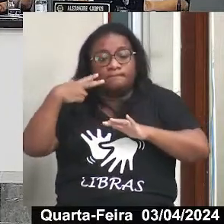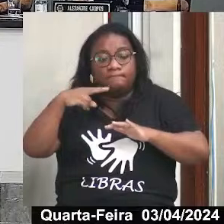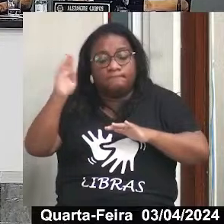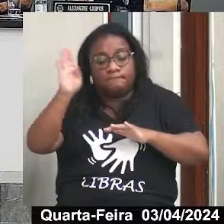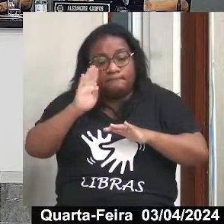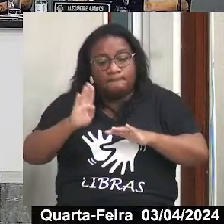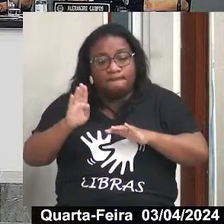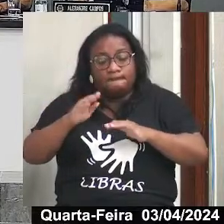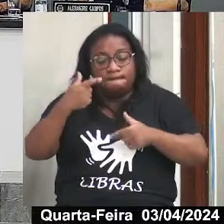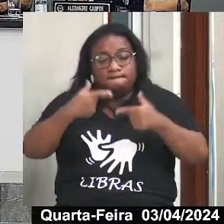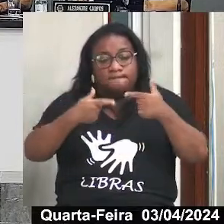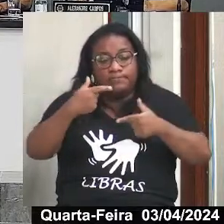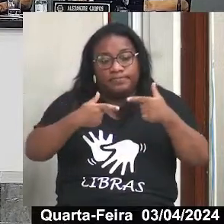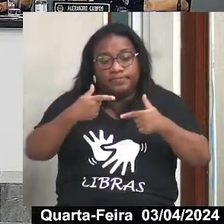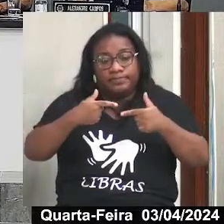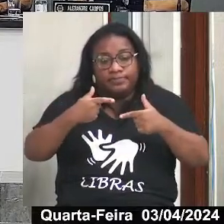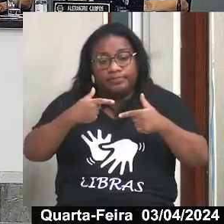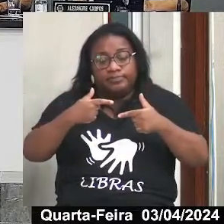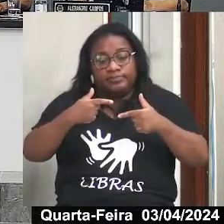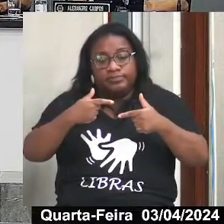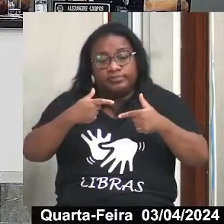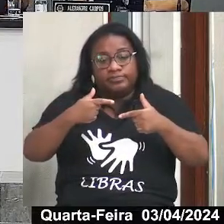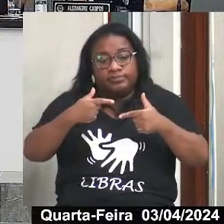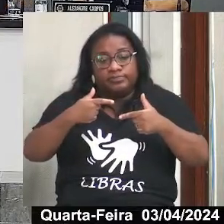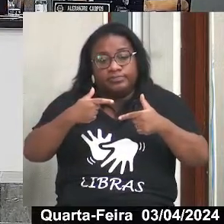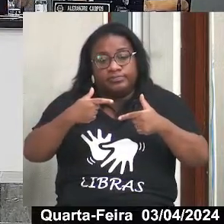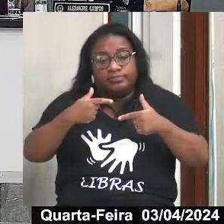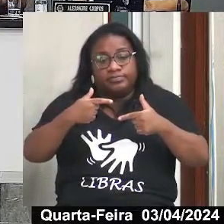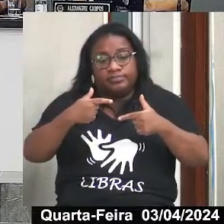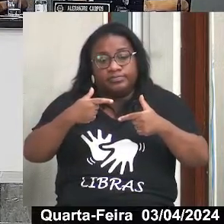As indicações do vereador Betinho Souza estão em discussão.